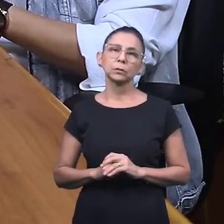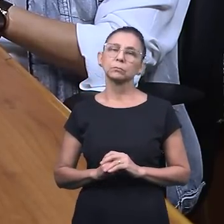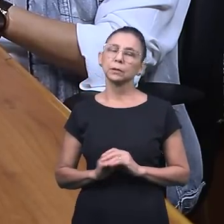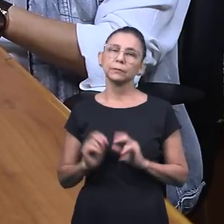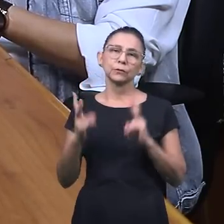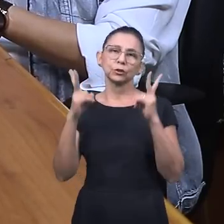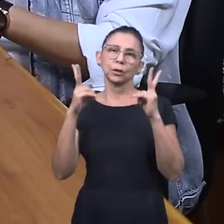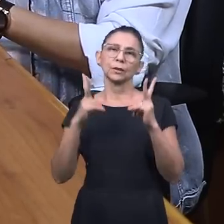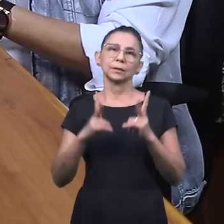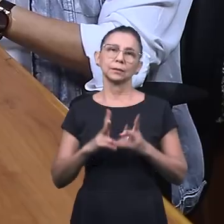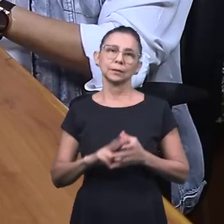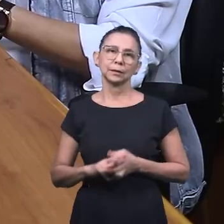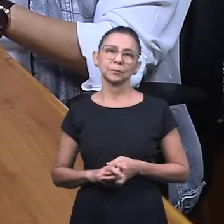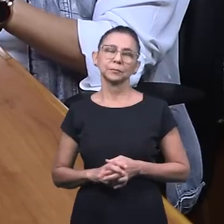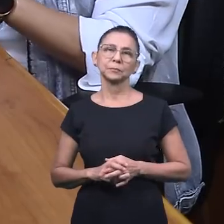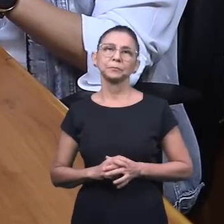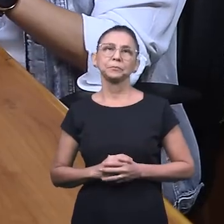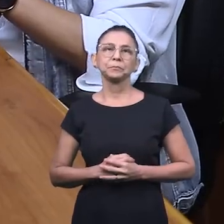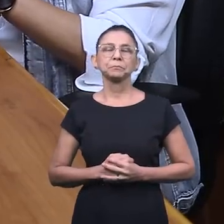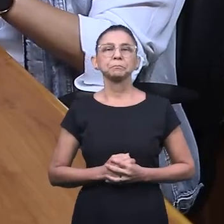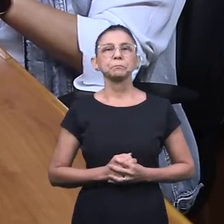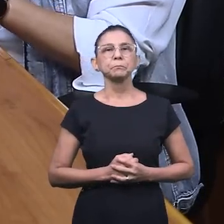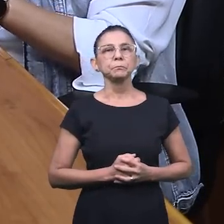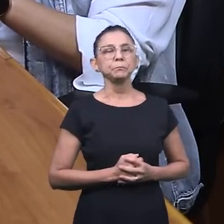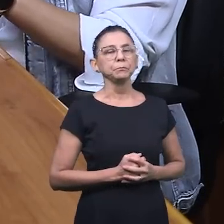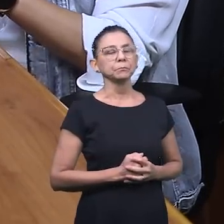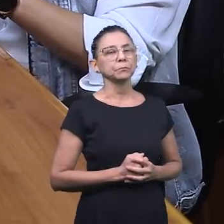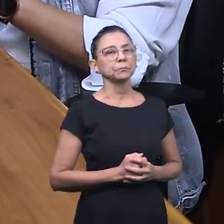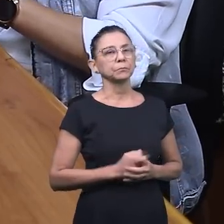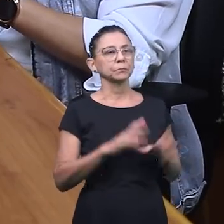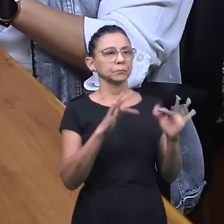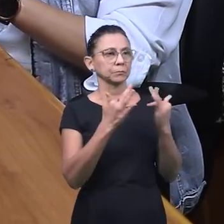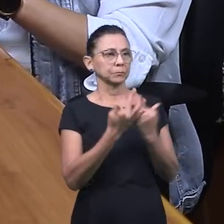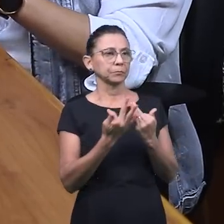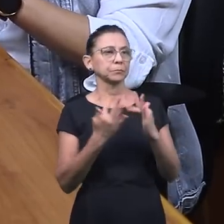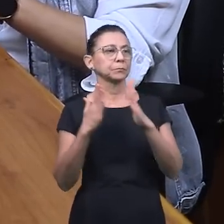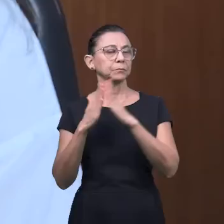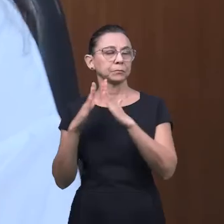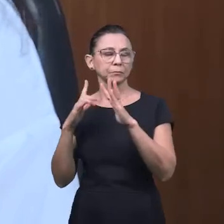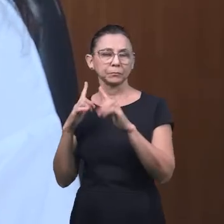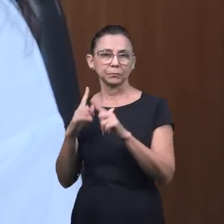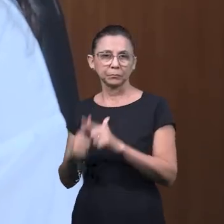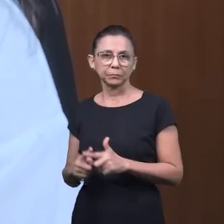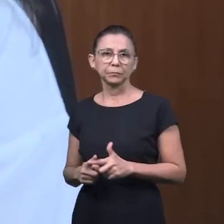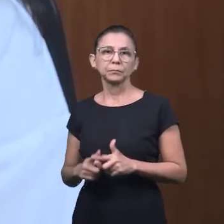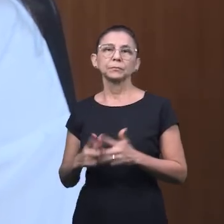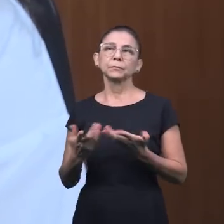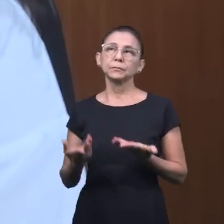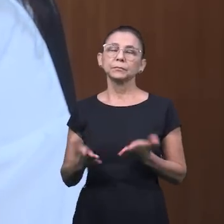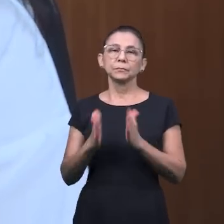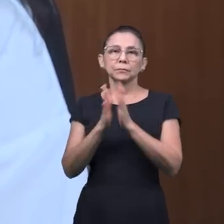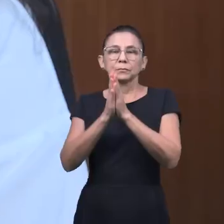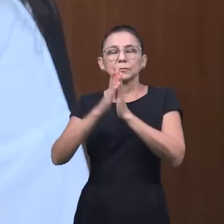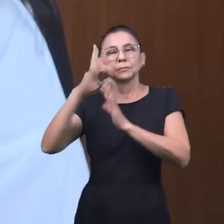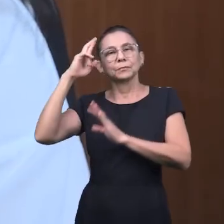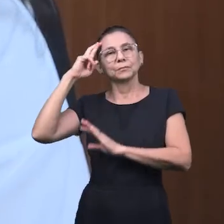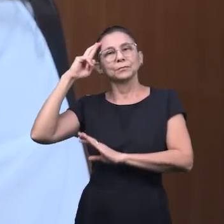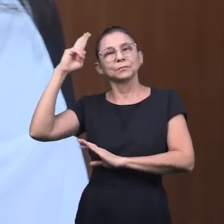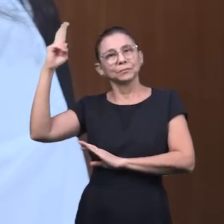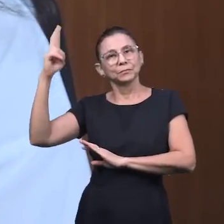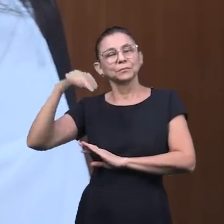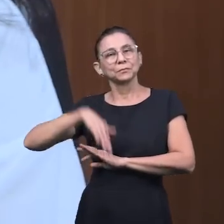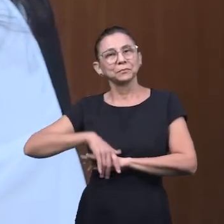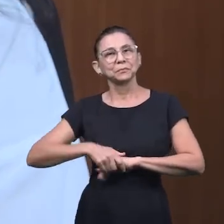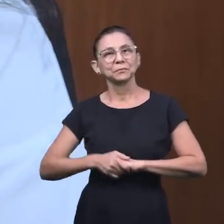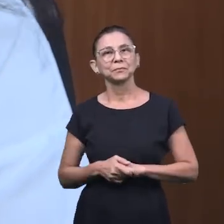um sucesso. Amém. Então, tanto a sua família quanto a igreja, além do conforto do Senhor, da segurança, da